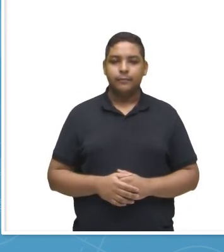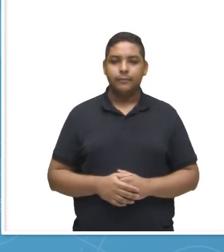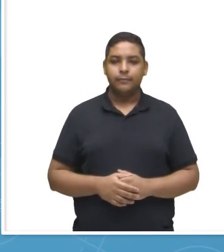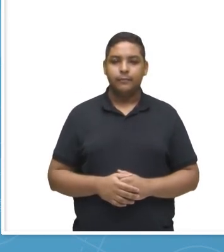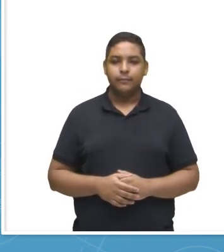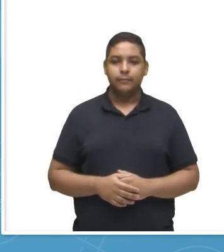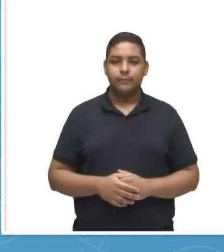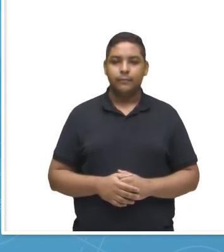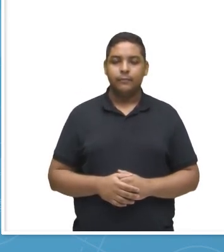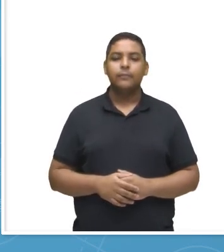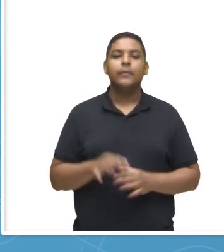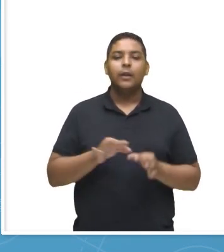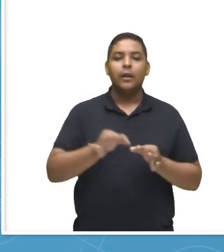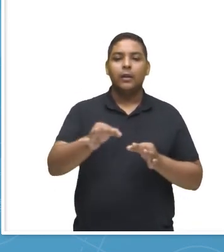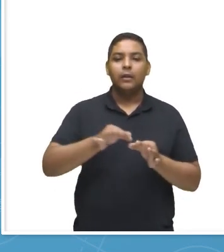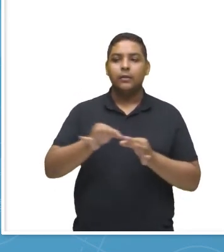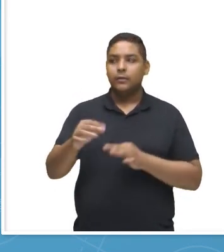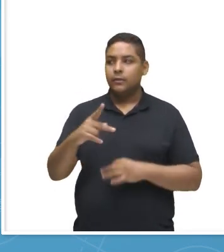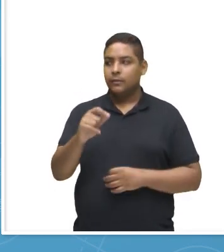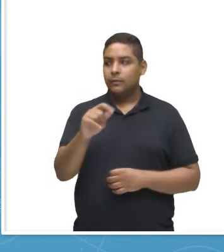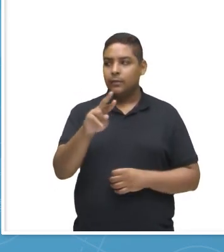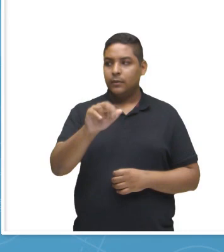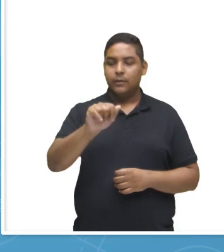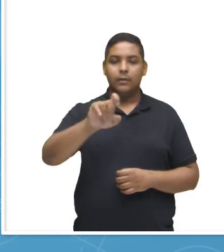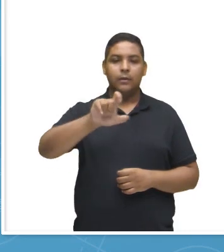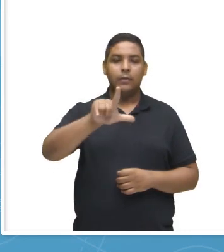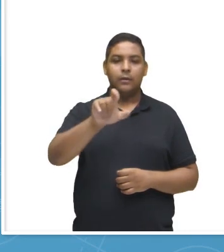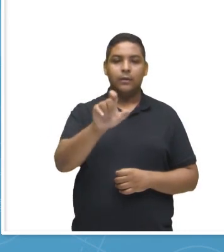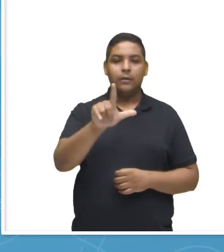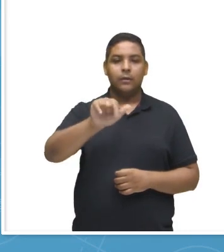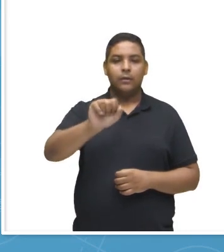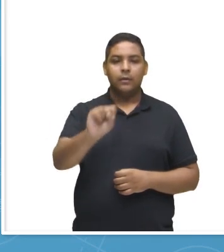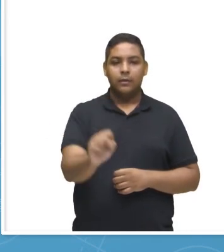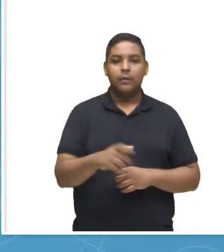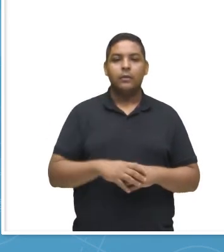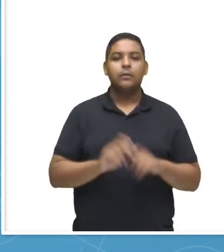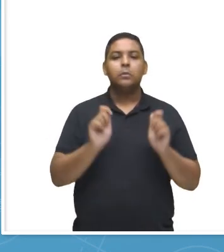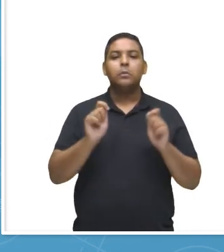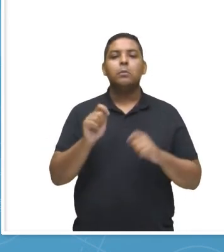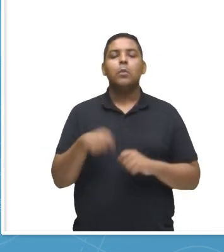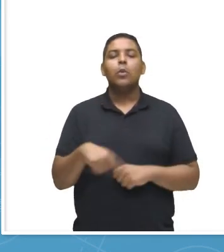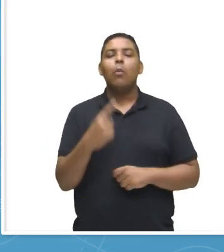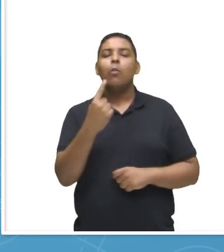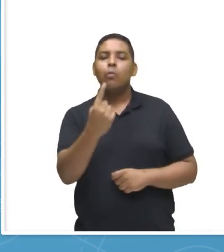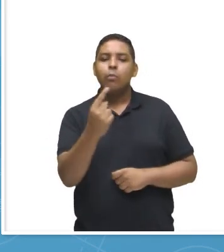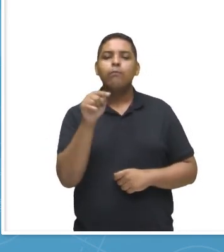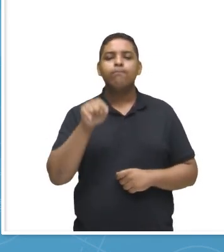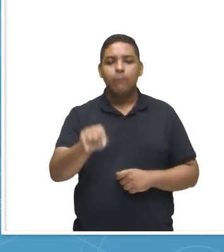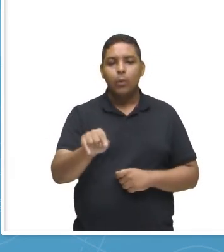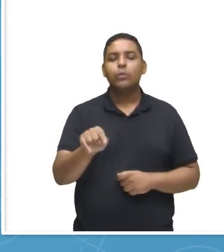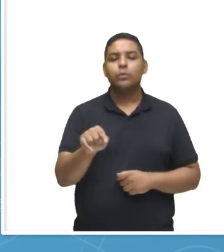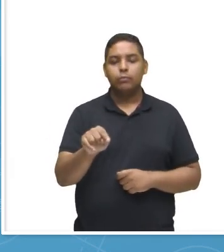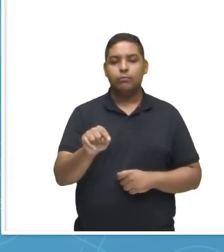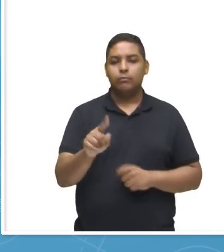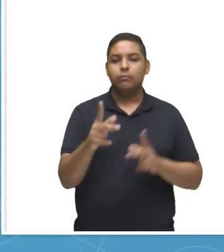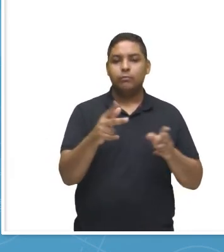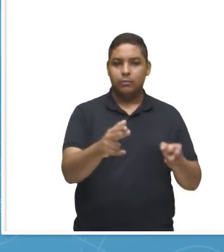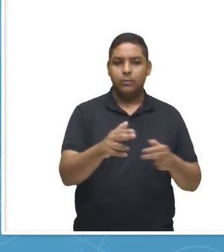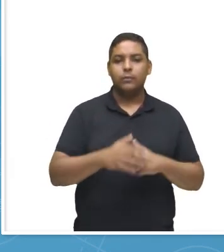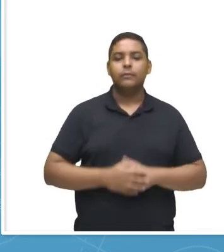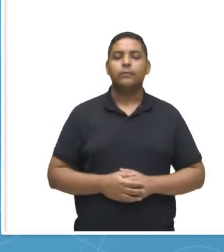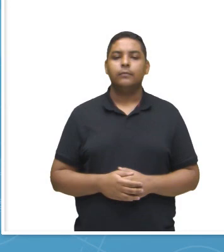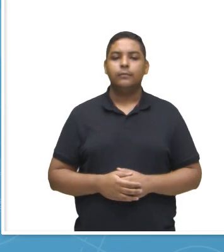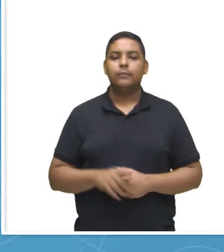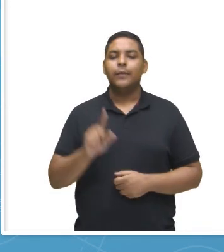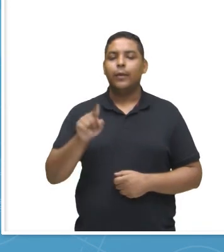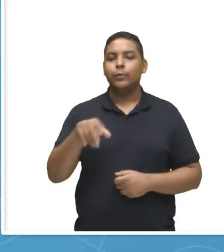retas paralelas. Possuem um único ponto em comum? Também não. Se elas possuem um único ponto em comum, elas são chamadas de